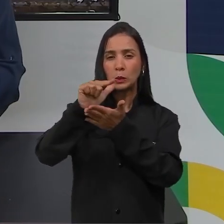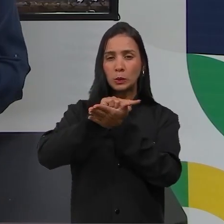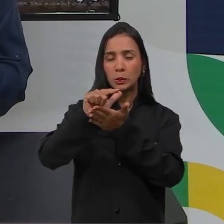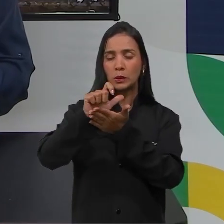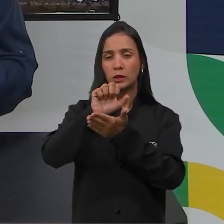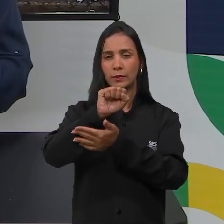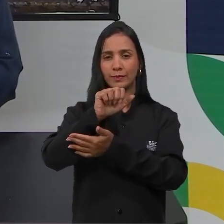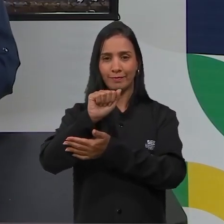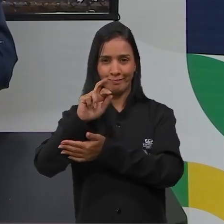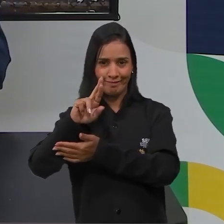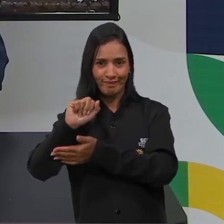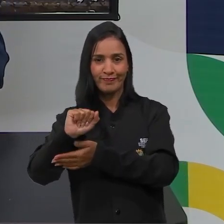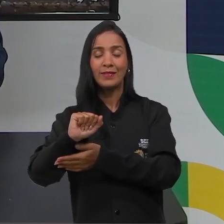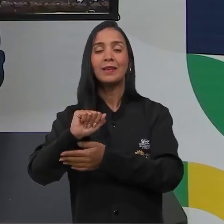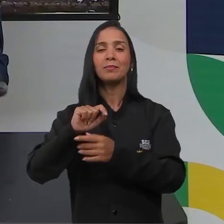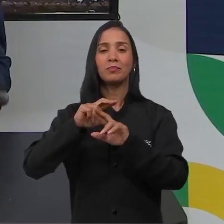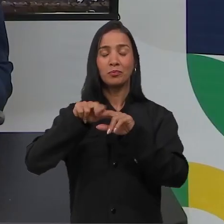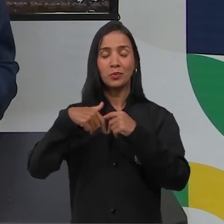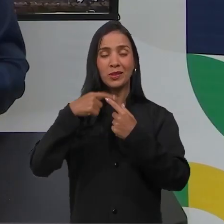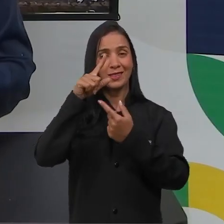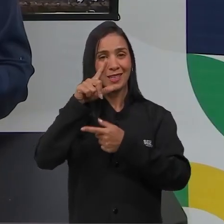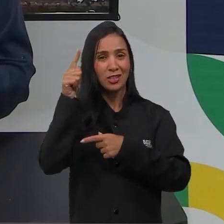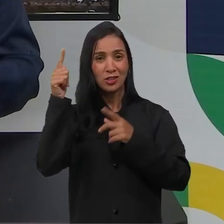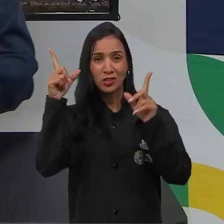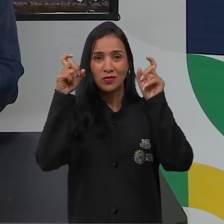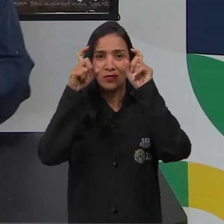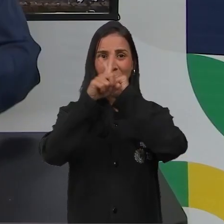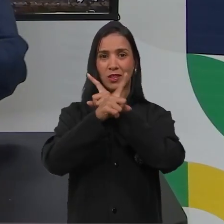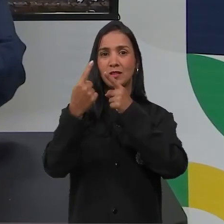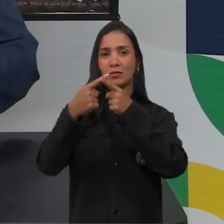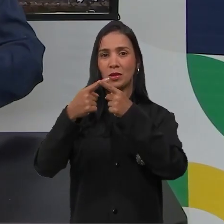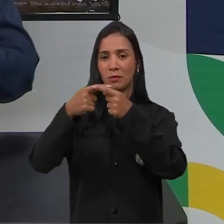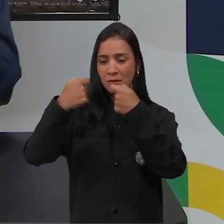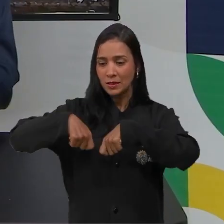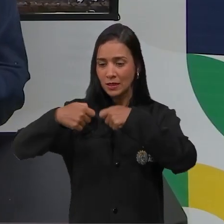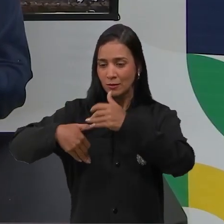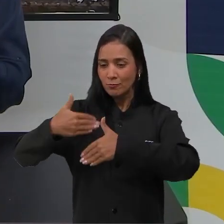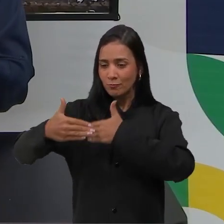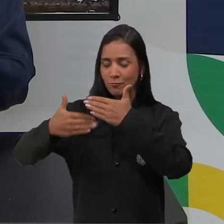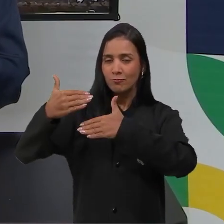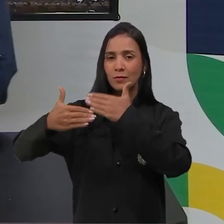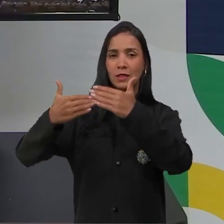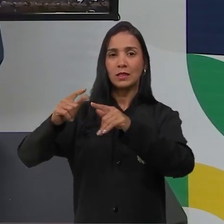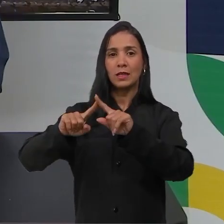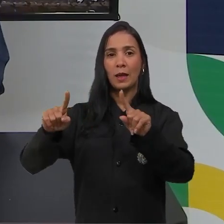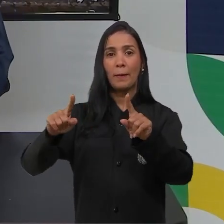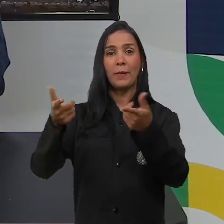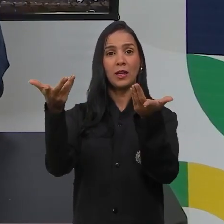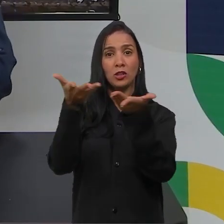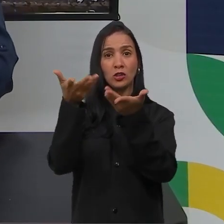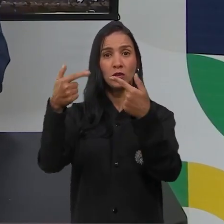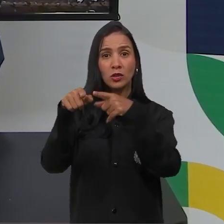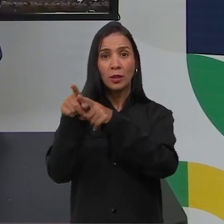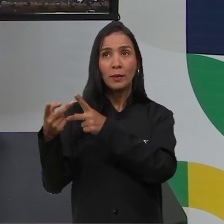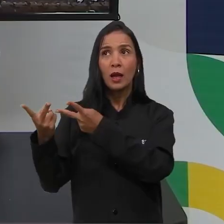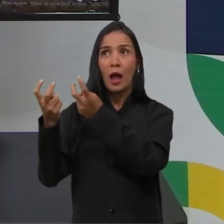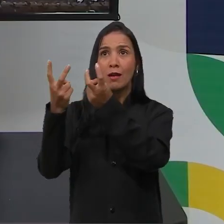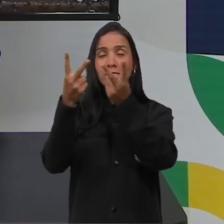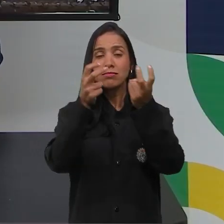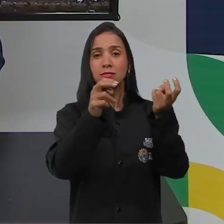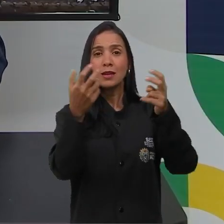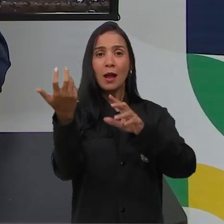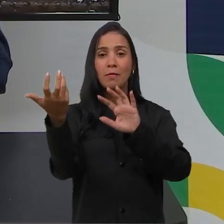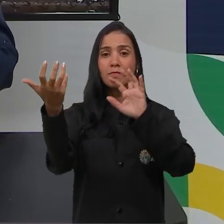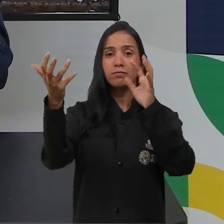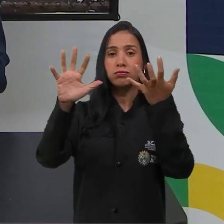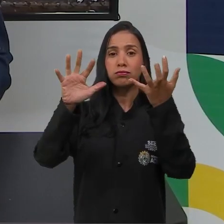muito difícil quando a gente fala de crescimento econômico, pessoal, porque a gente está vendo aí as mudanças climáticas e os impactos que